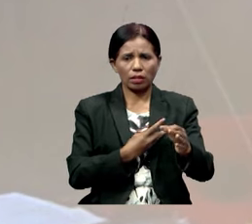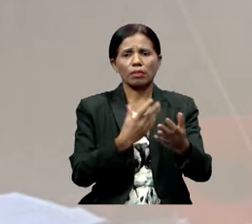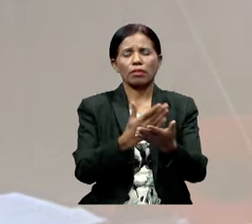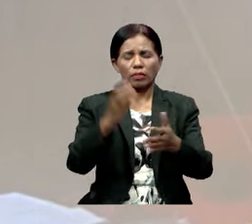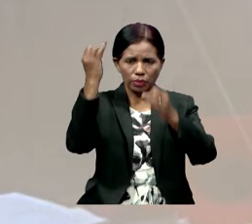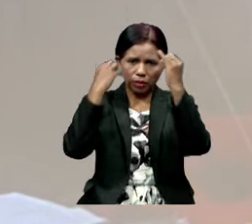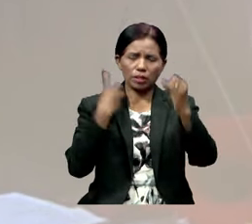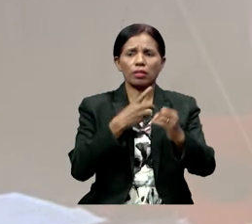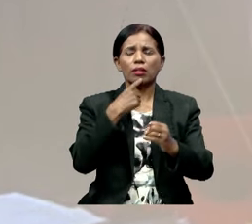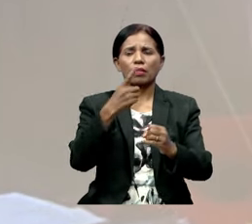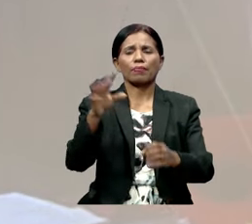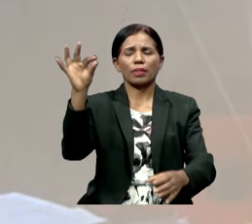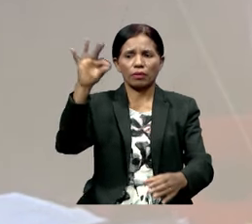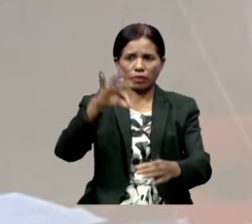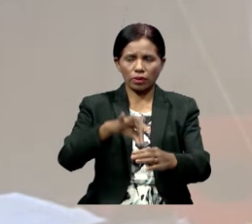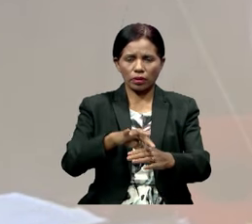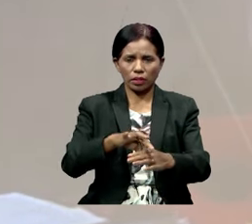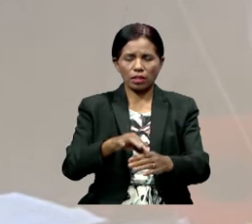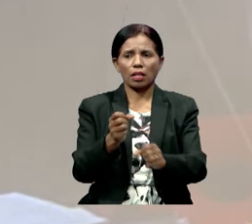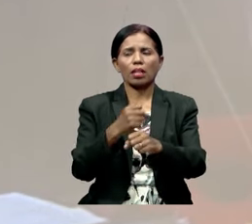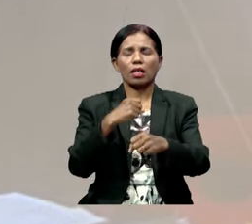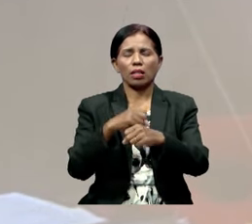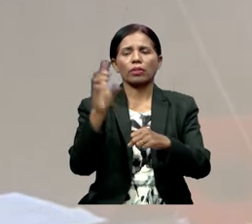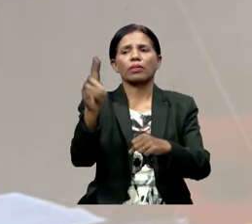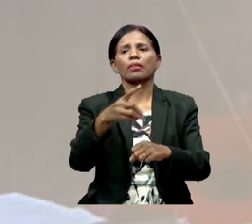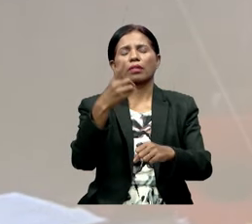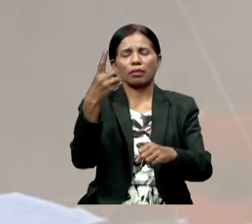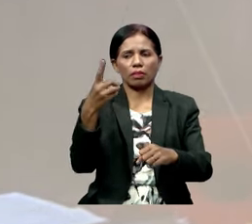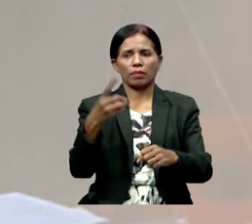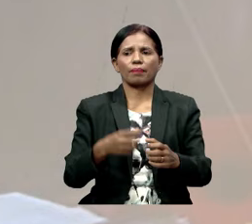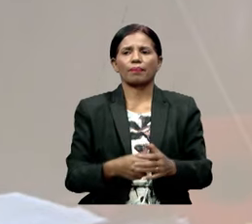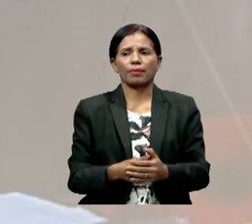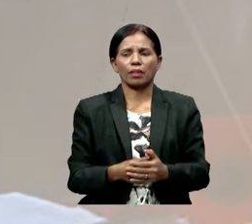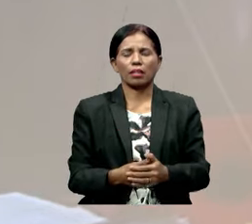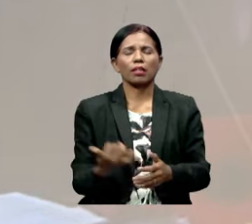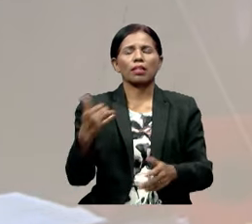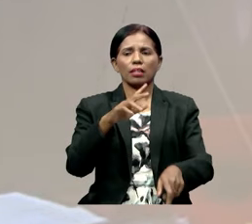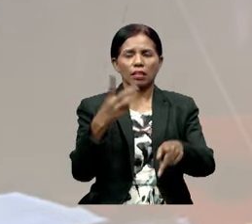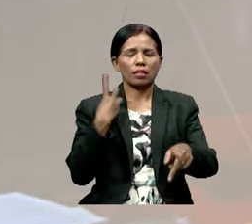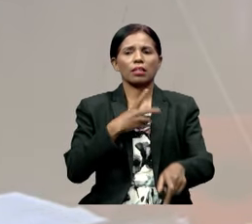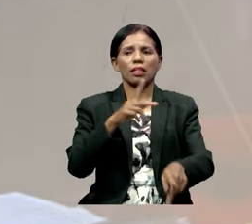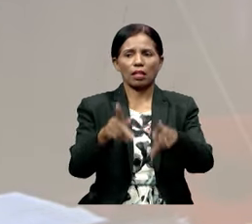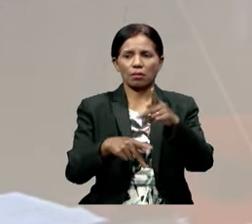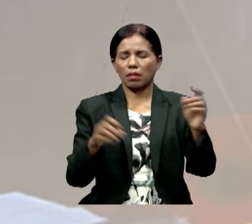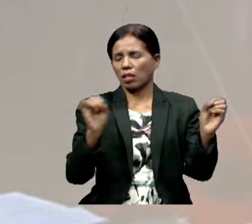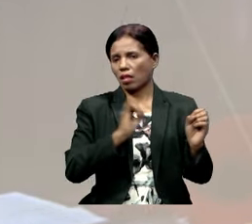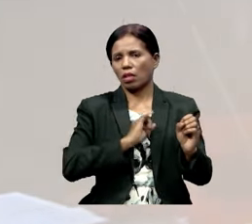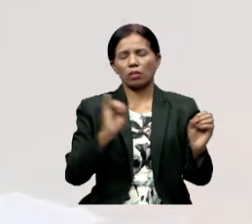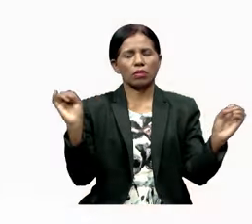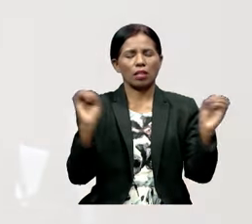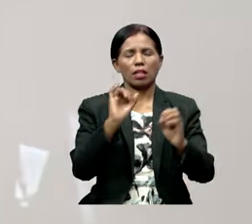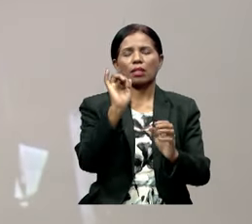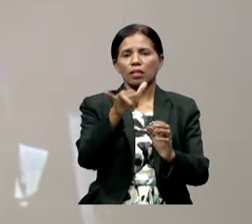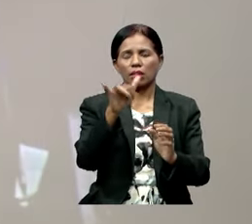kita tete kata se votasa no se realiza to madrugada meu caro amigo como cidadão haula se tuju ho ite vot ne leine.